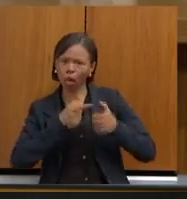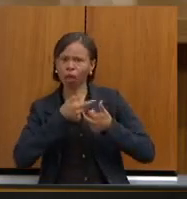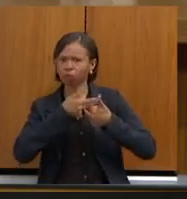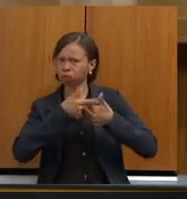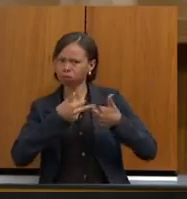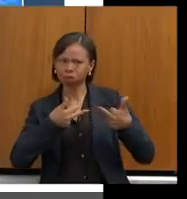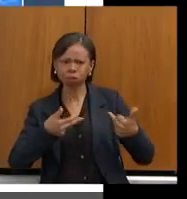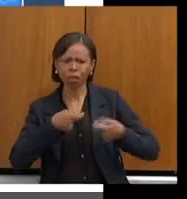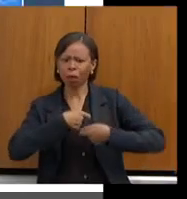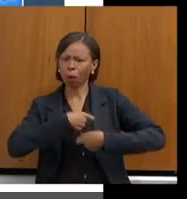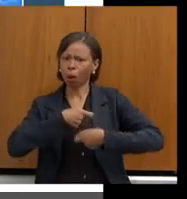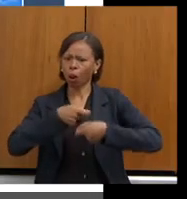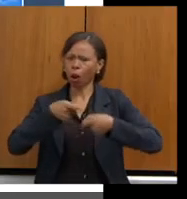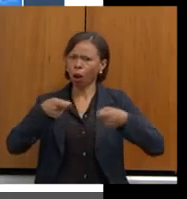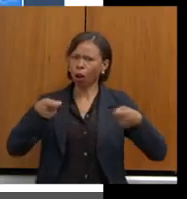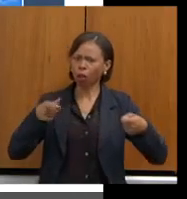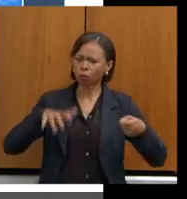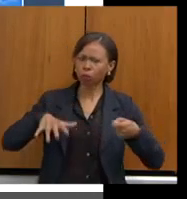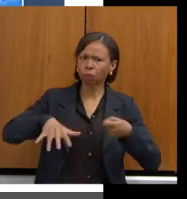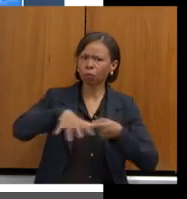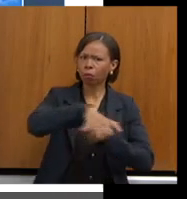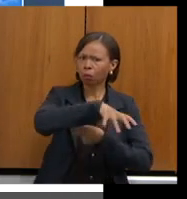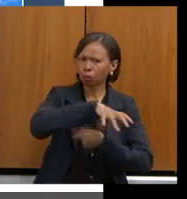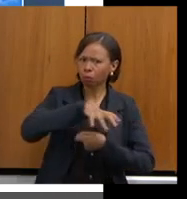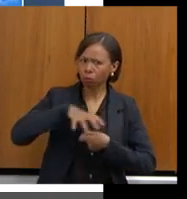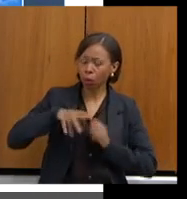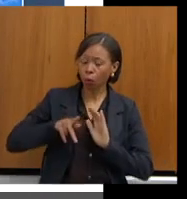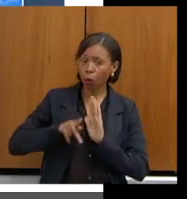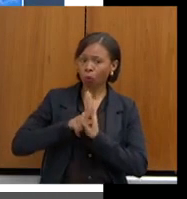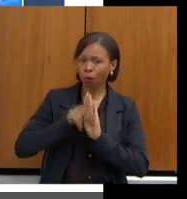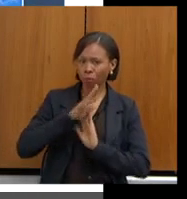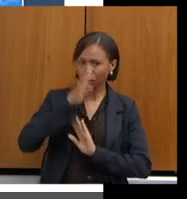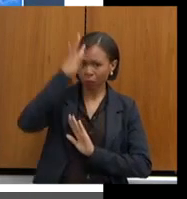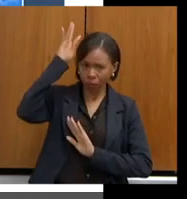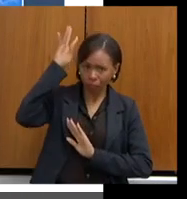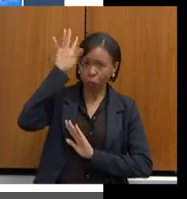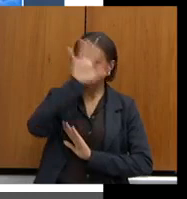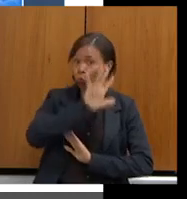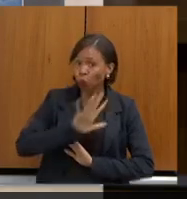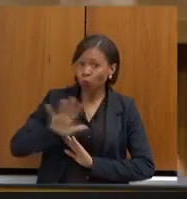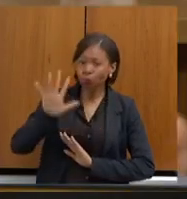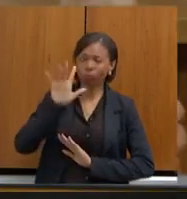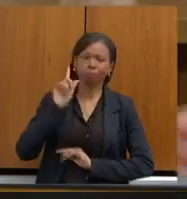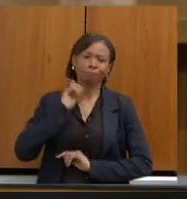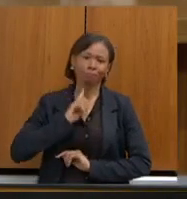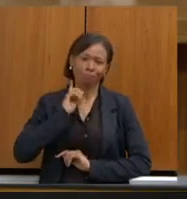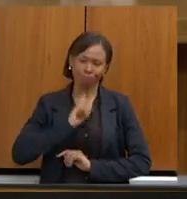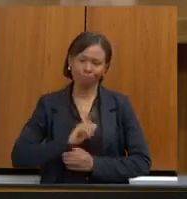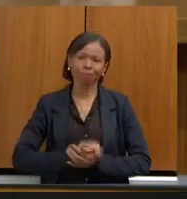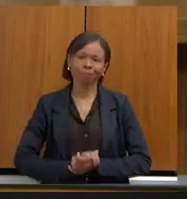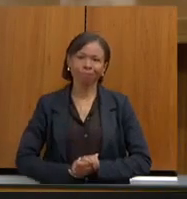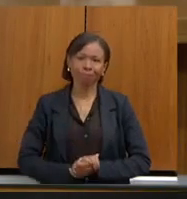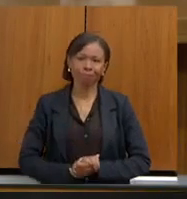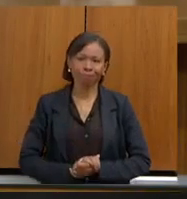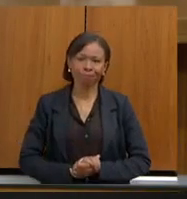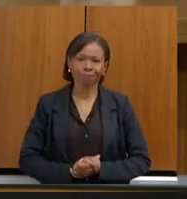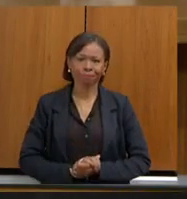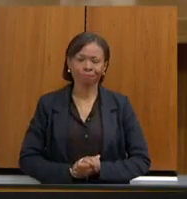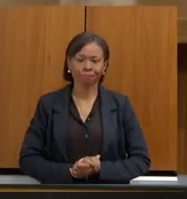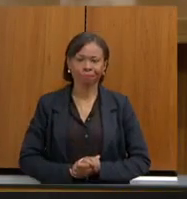em todas as nossas unidades em todo o estado de Minas Gerais Pode falar Pode passar